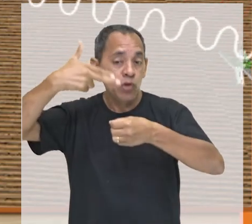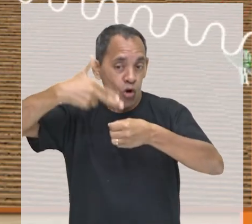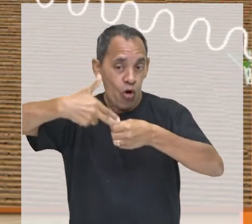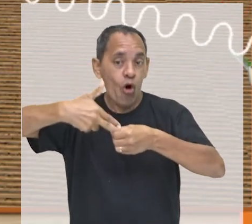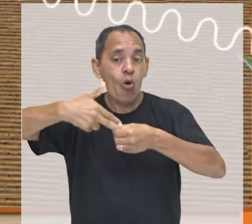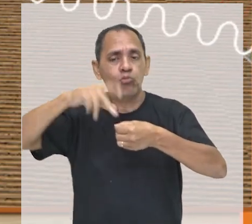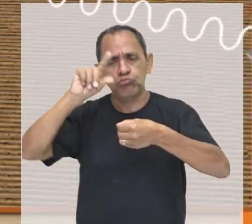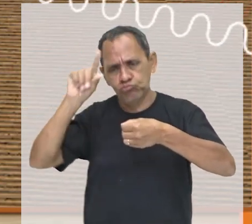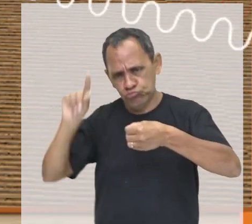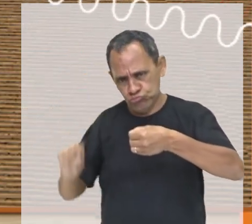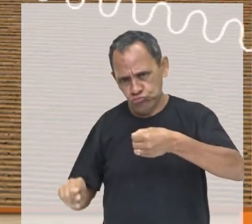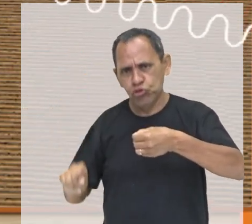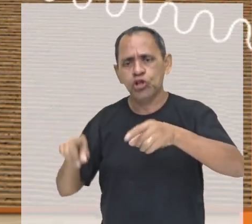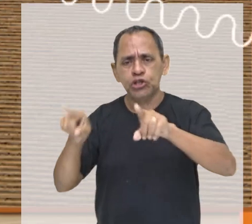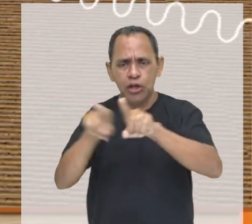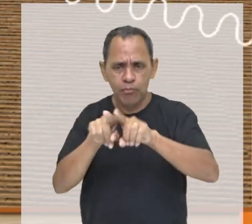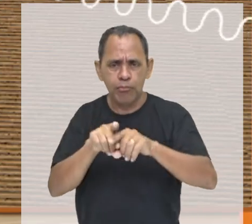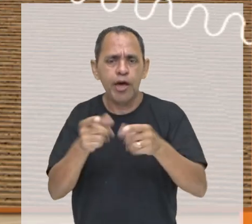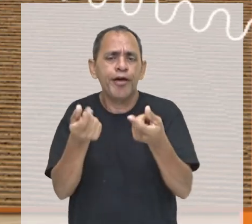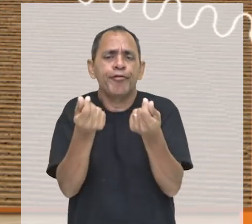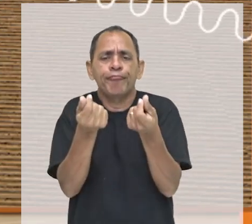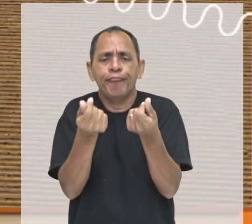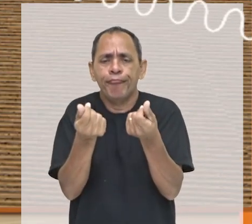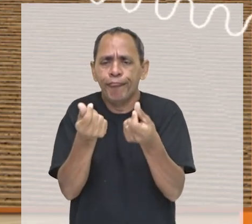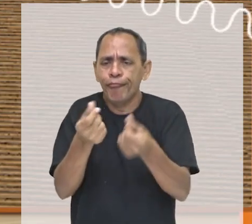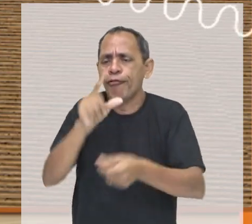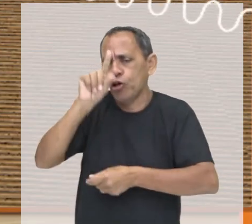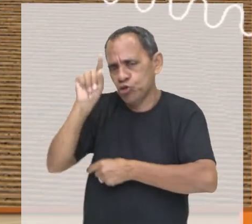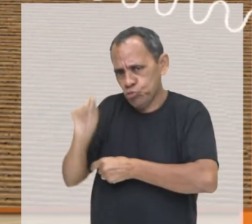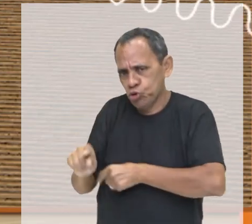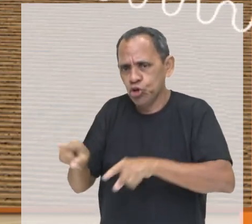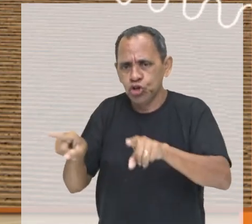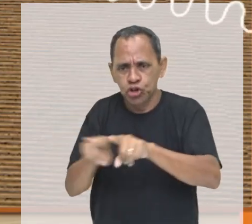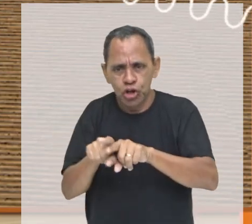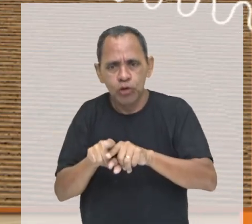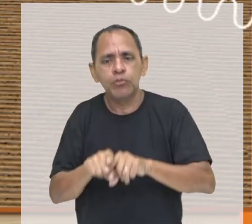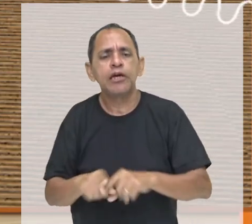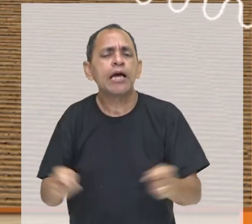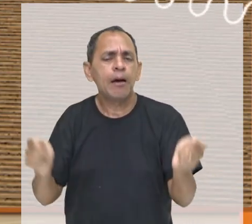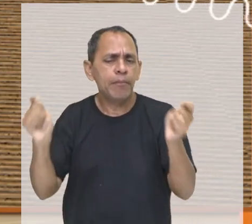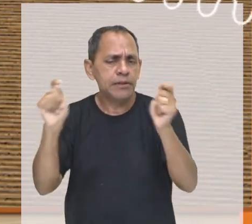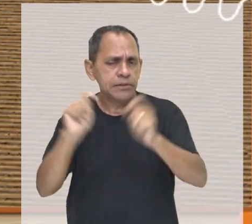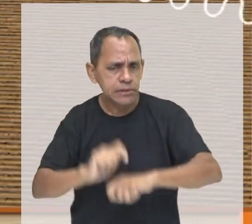os gastos e também aí aumenta a eficiência, né, através aí do